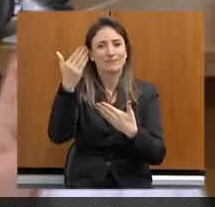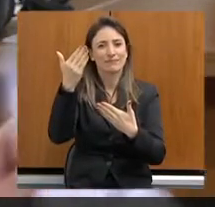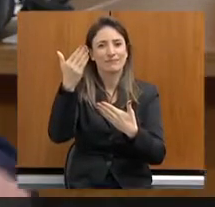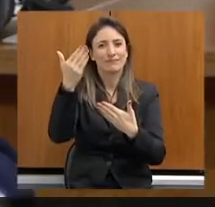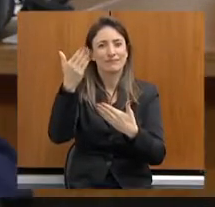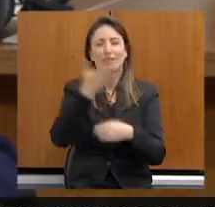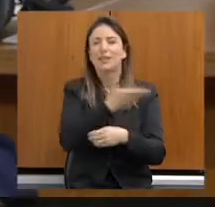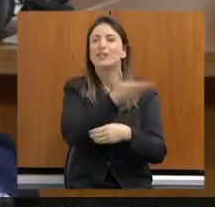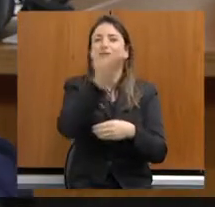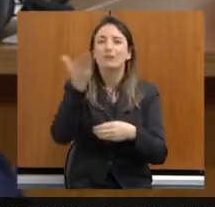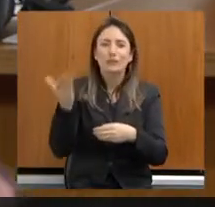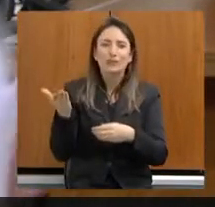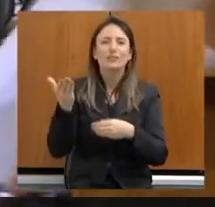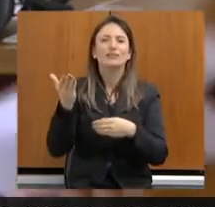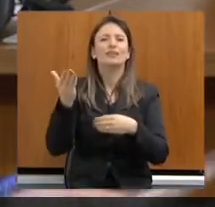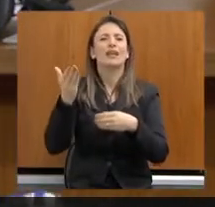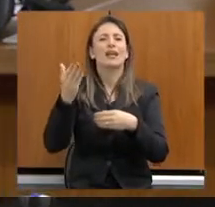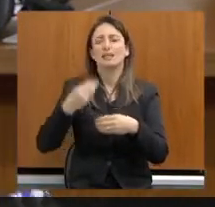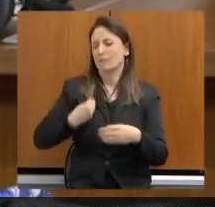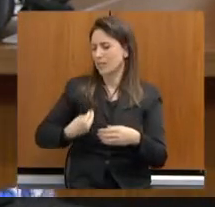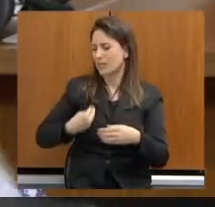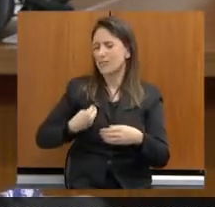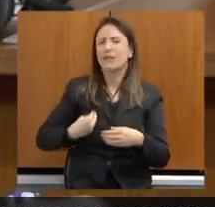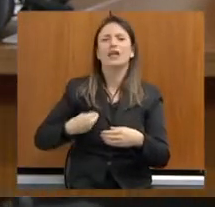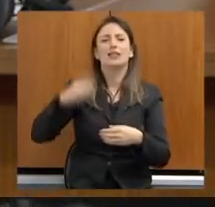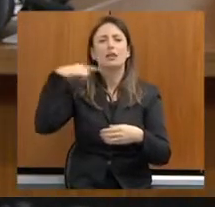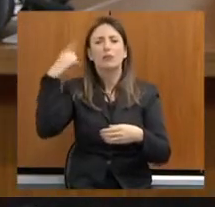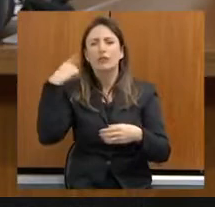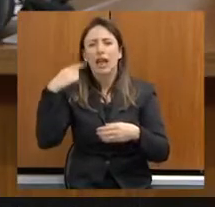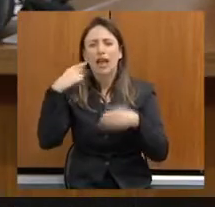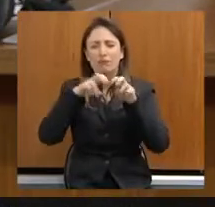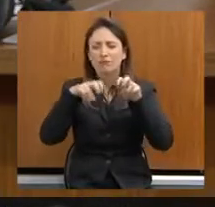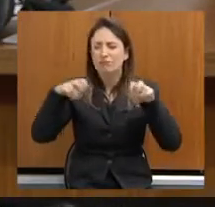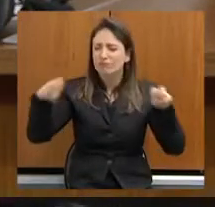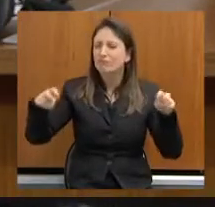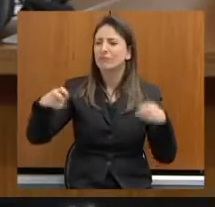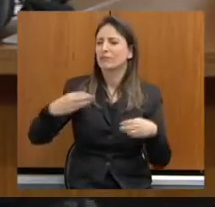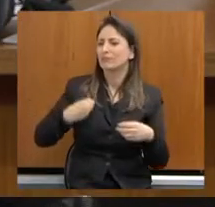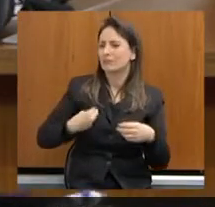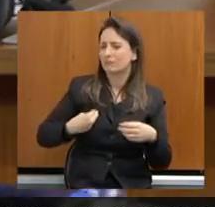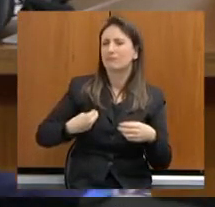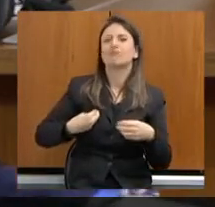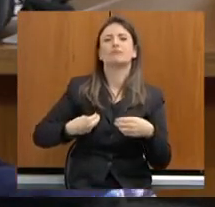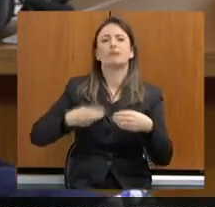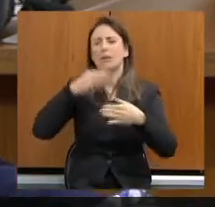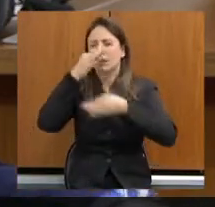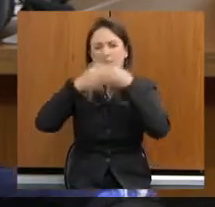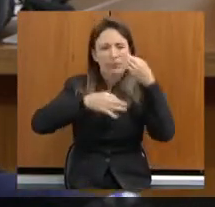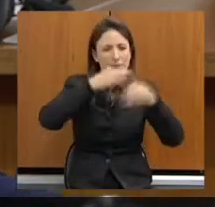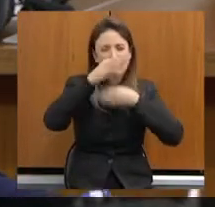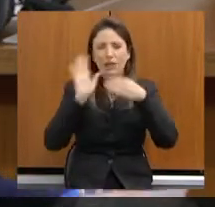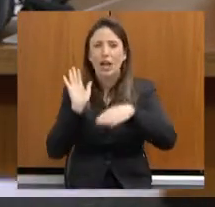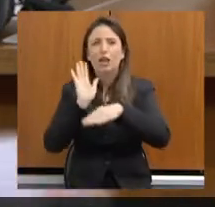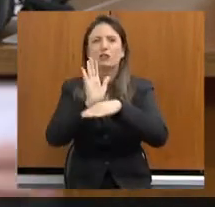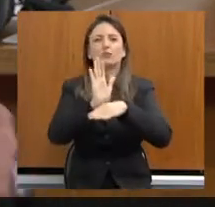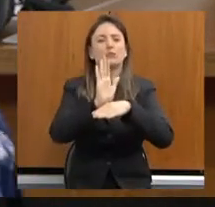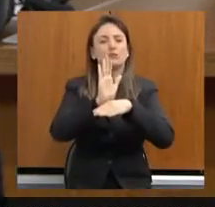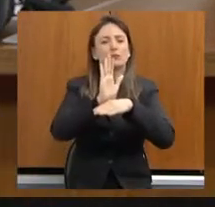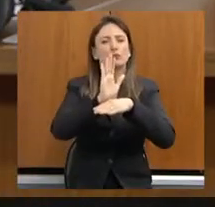colaboração de todos os deputados aqui que nos ajudam a traçar fazer desse estado no estado